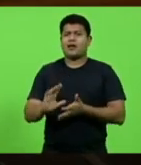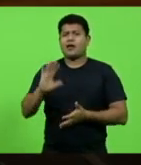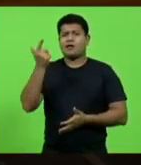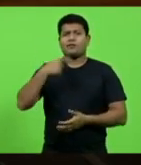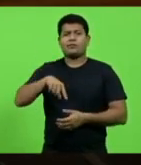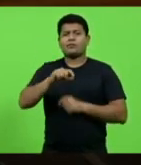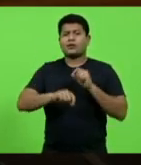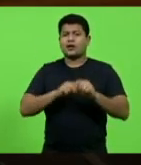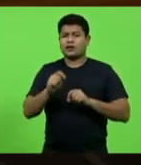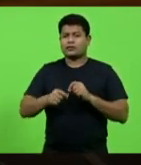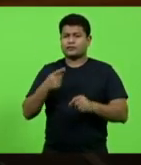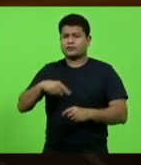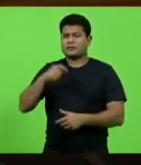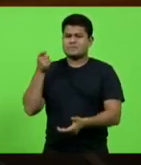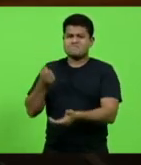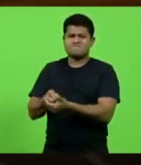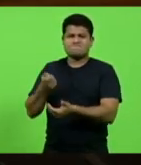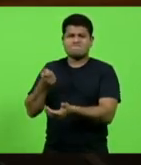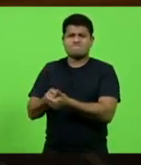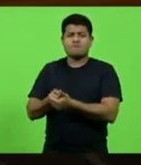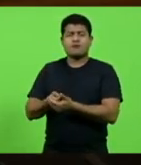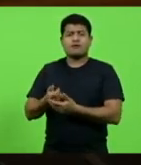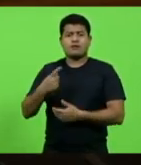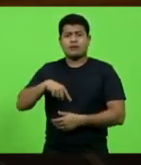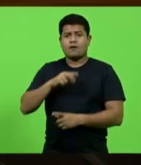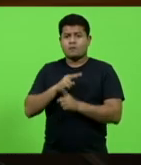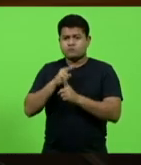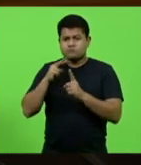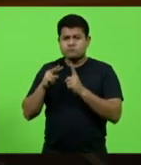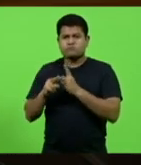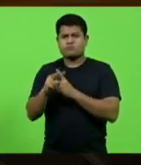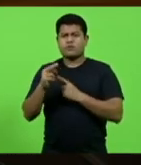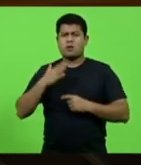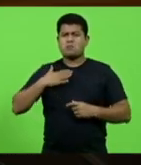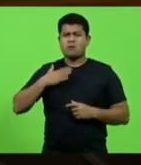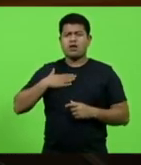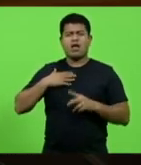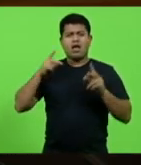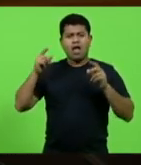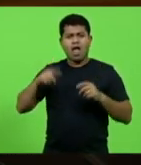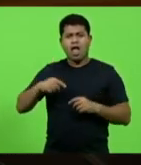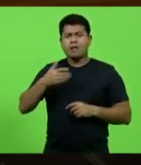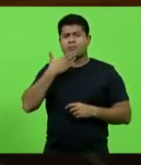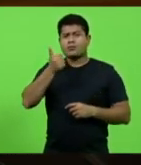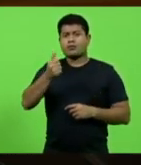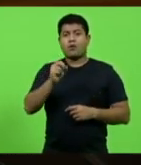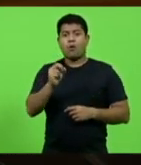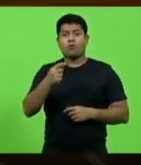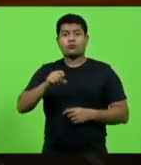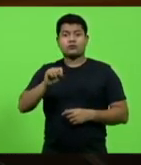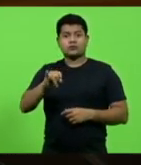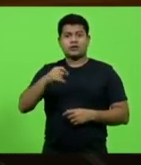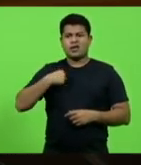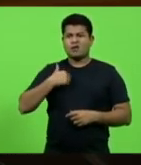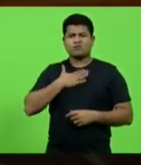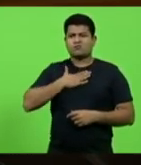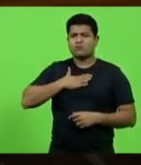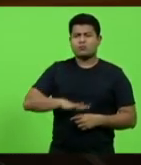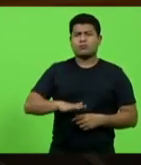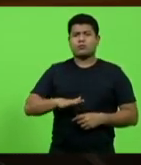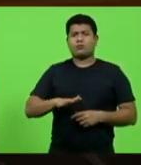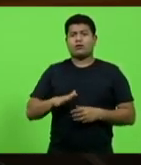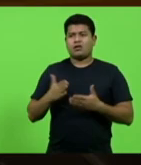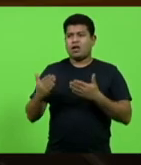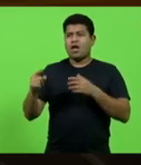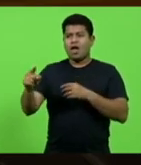vizinho aquela nossa visão. Porque nós, muitas vezes, não gostamos de algo, não queremos algo, queremos impor ao nosso vizinho aquilo